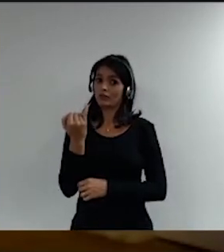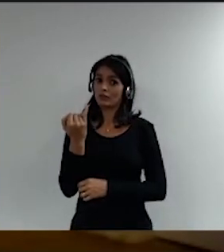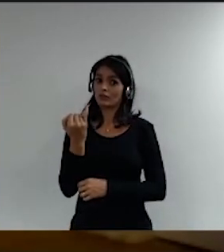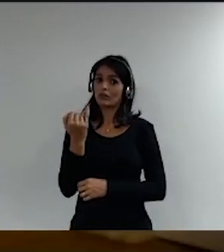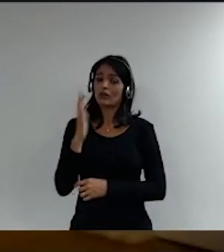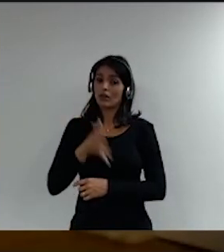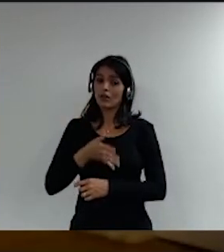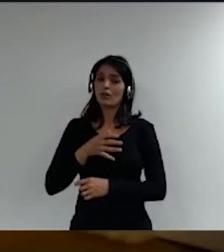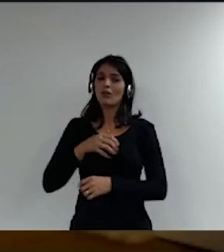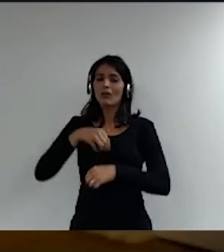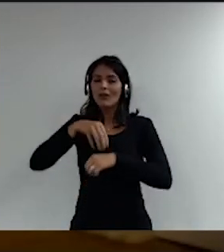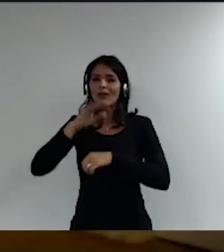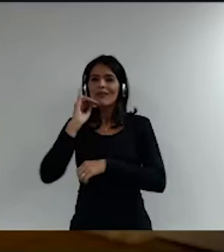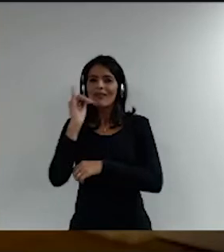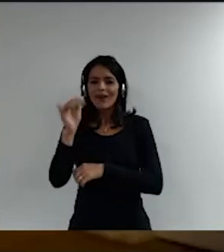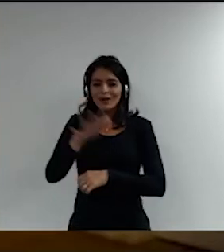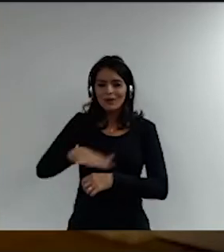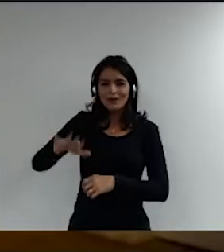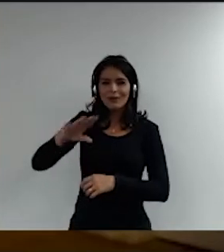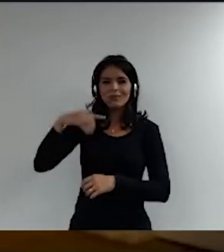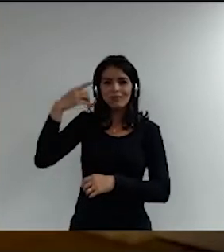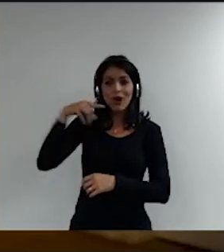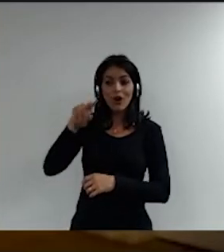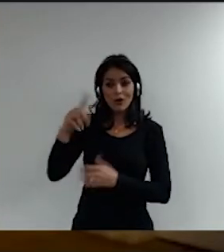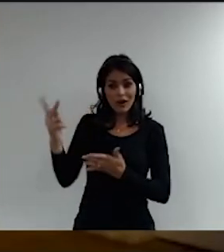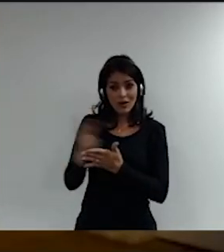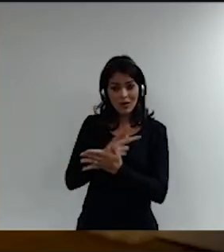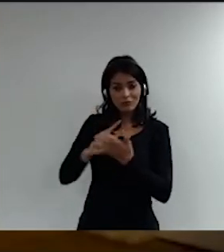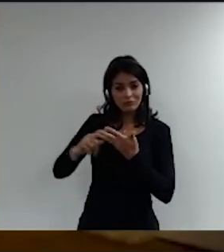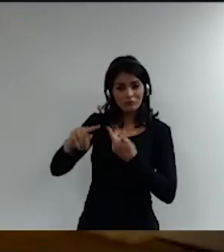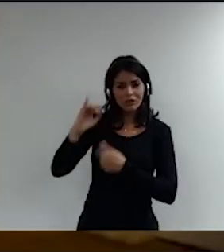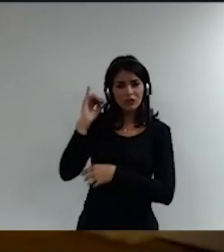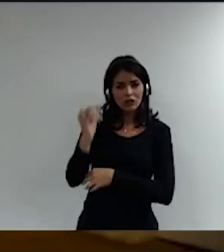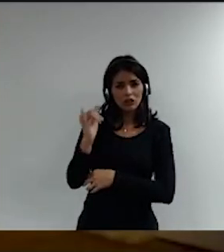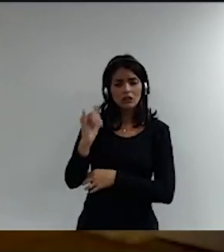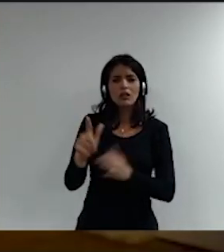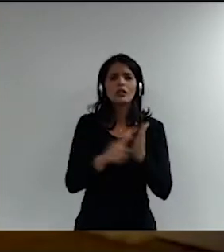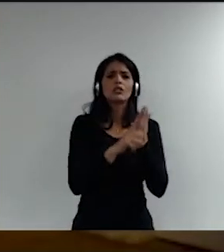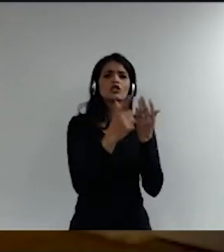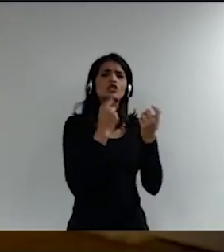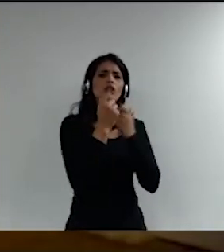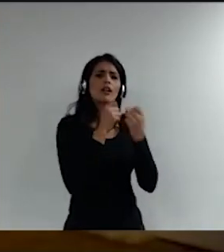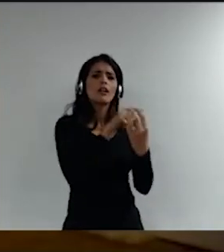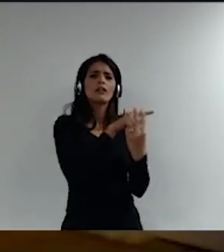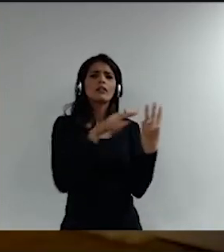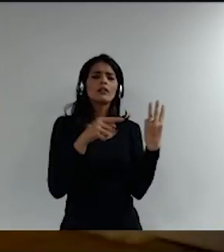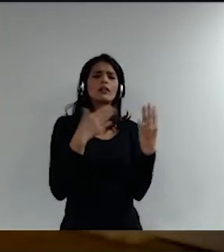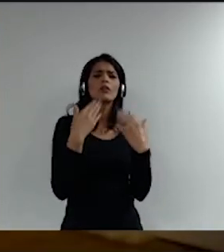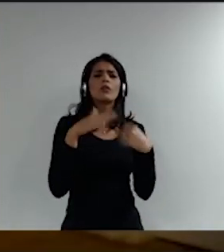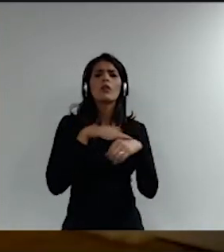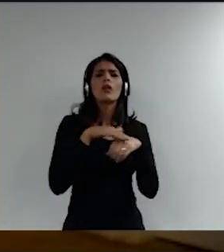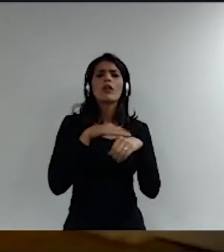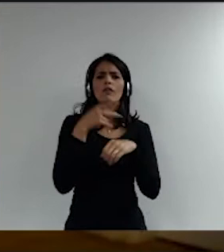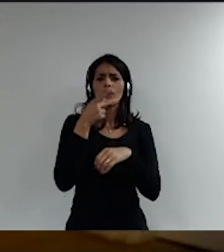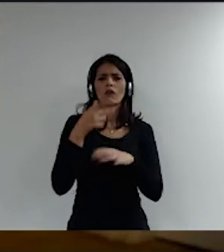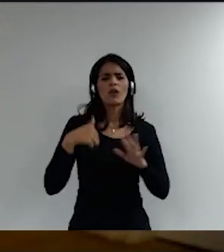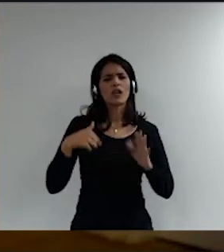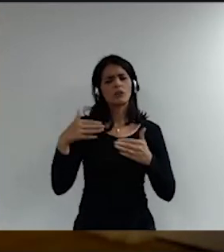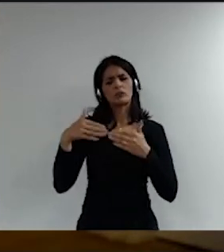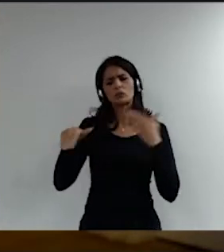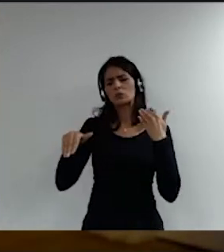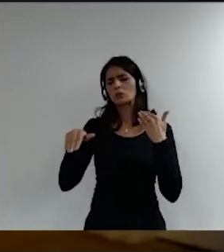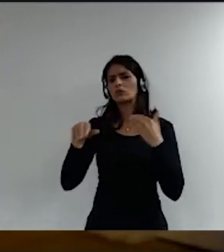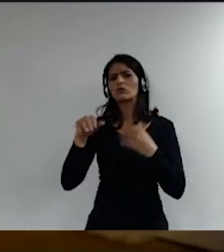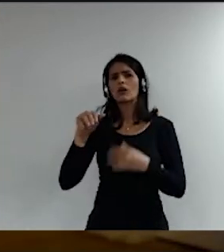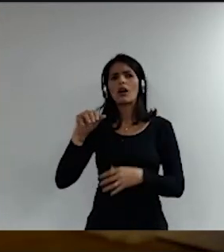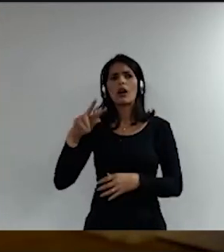aqui, no meio dos advogados, 3 jornalistas amigos meus conversando comigo, um disse assim, eu sou contra aquele habeas